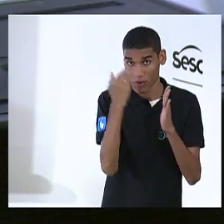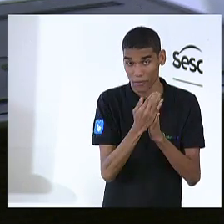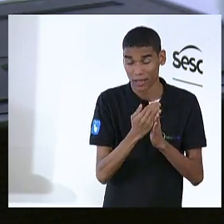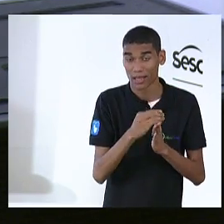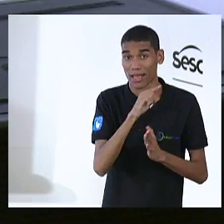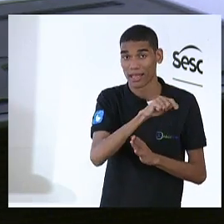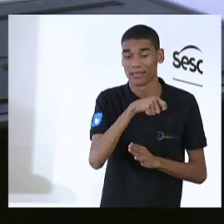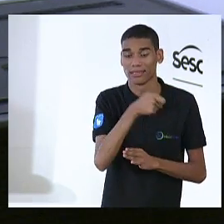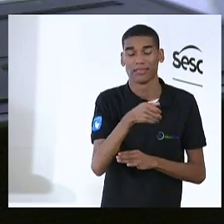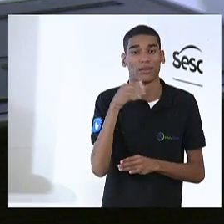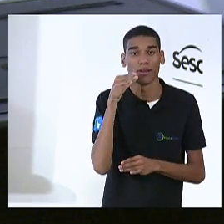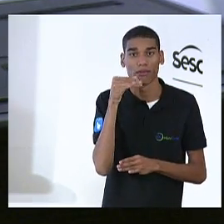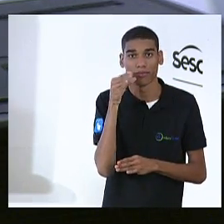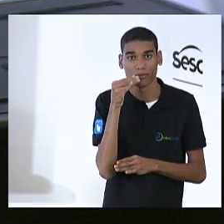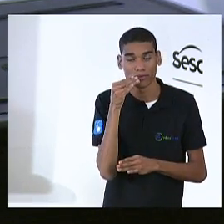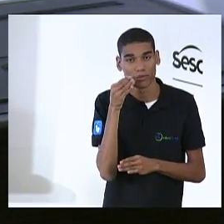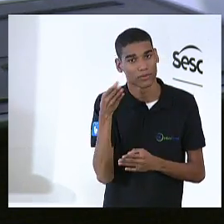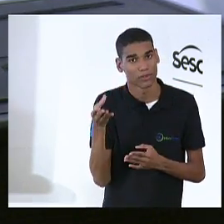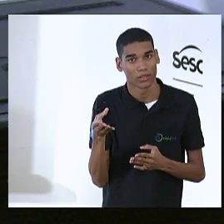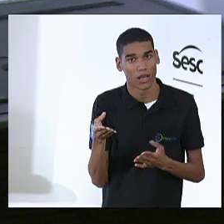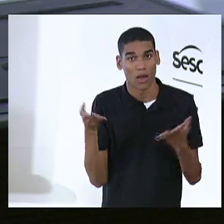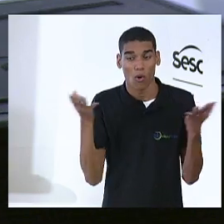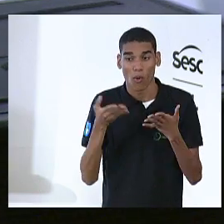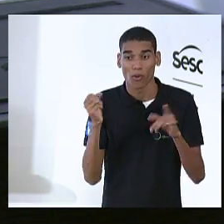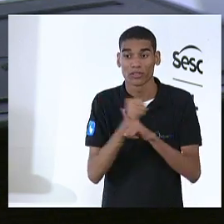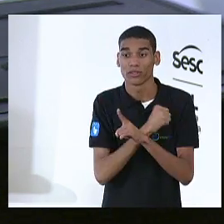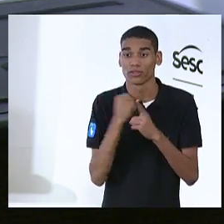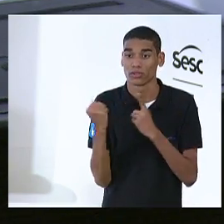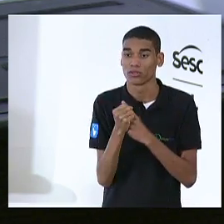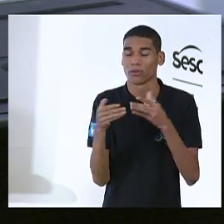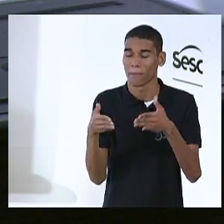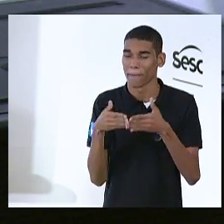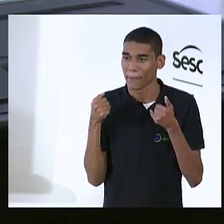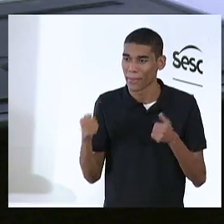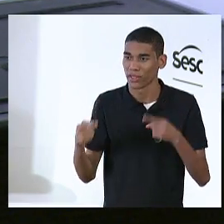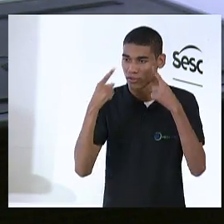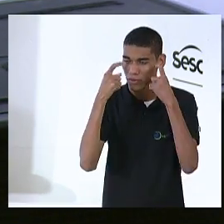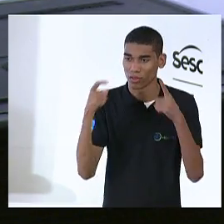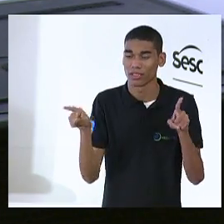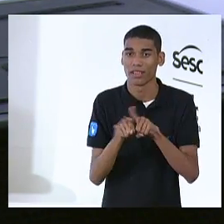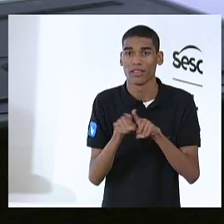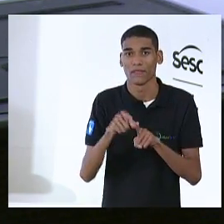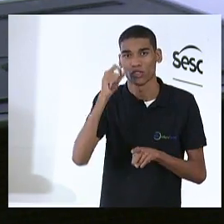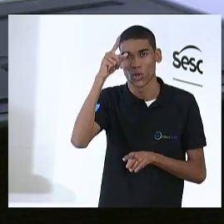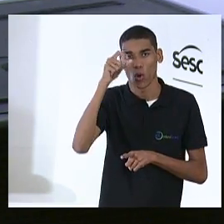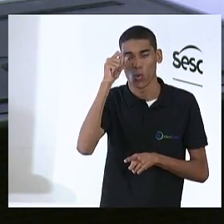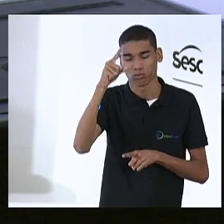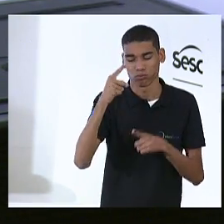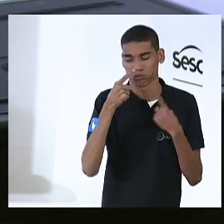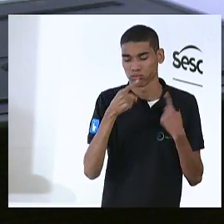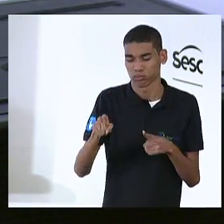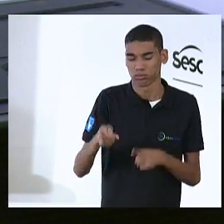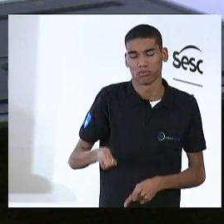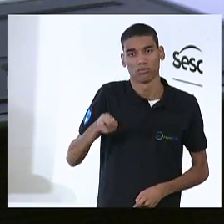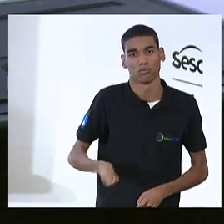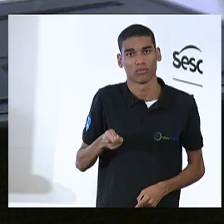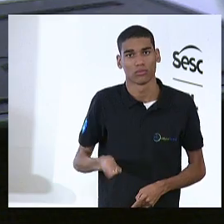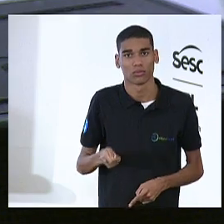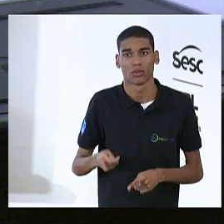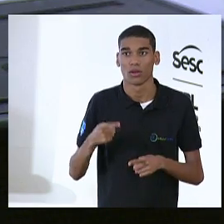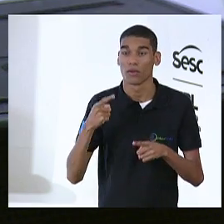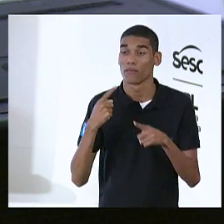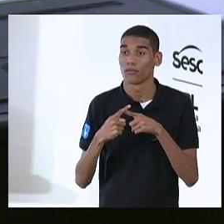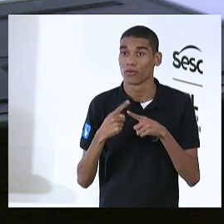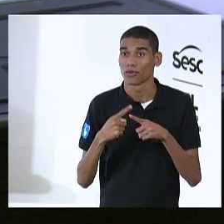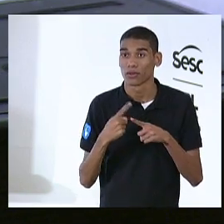tolera isso, ainda pede violência e ainda tem uma cultura autoritária? Ainda que seja uma memória difusa, ela me parece cada vez mais